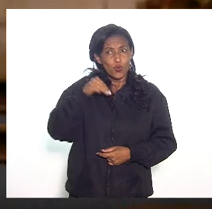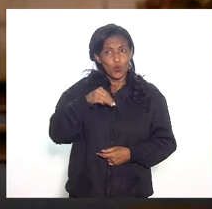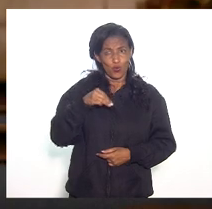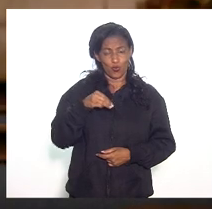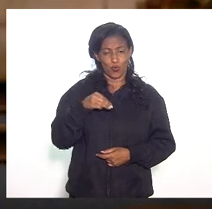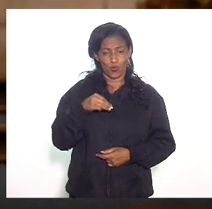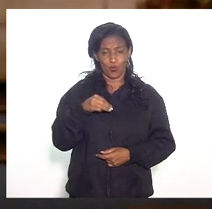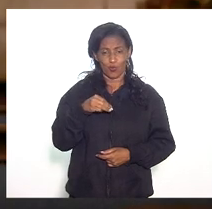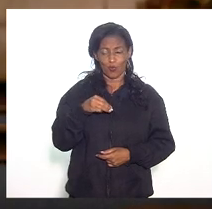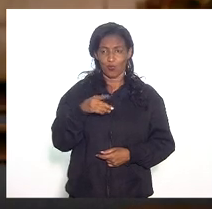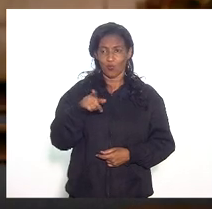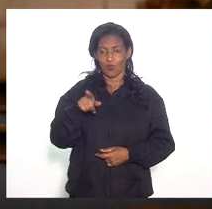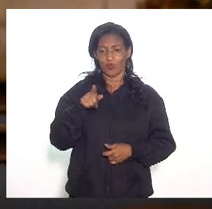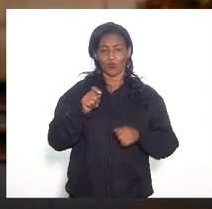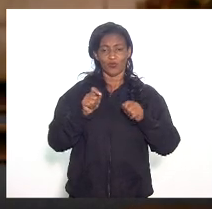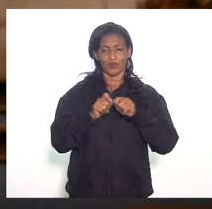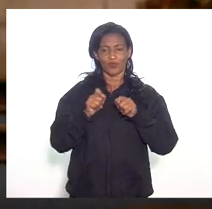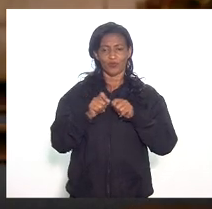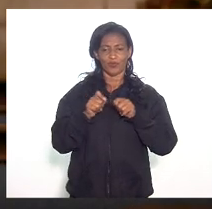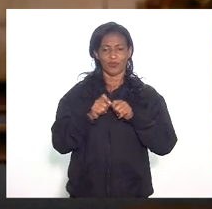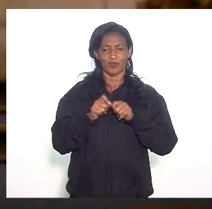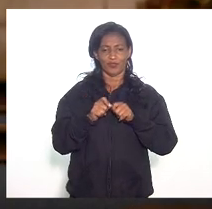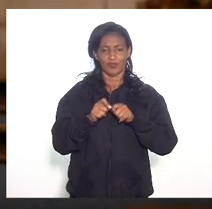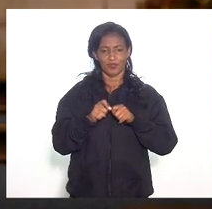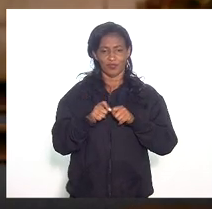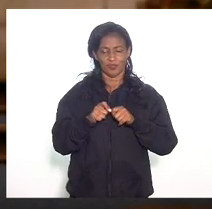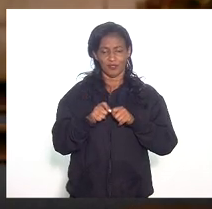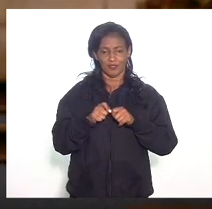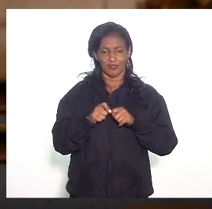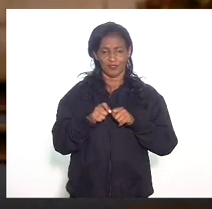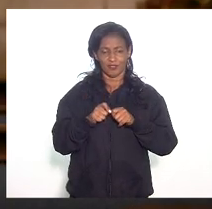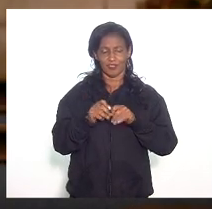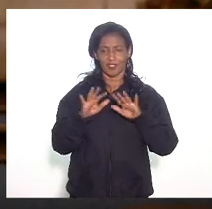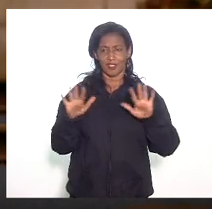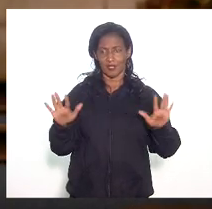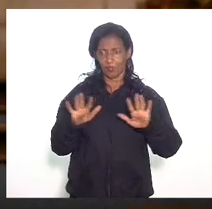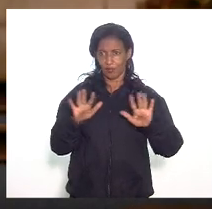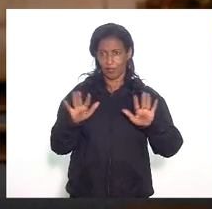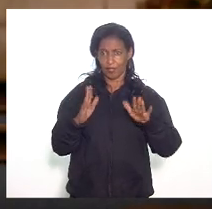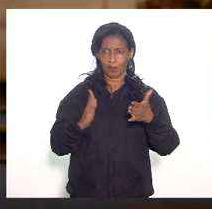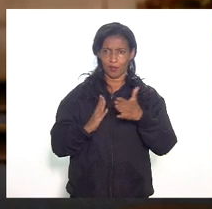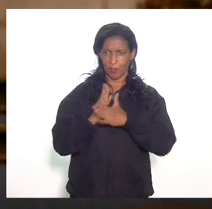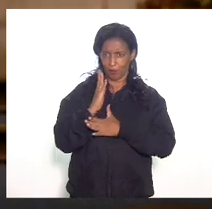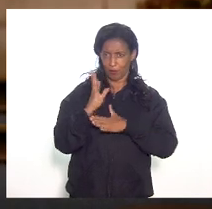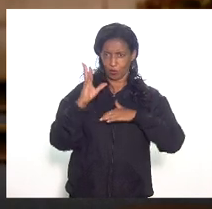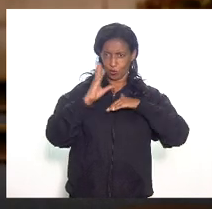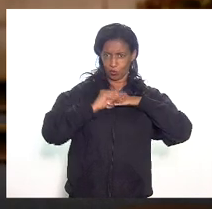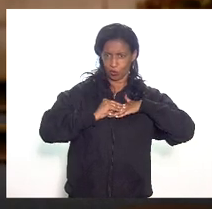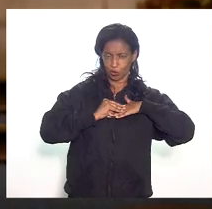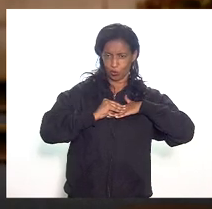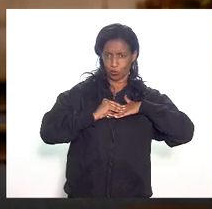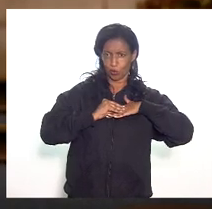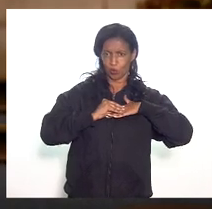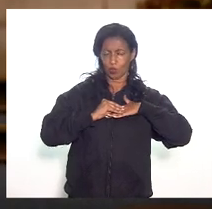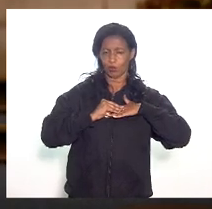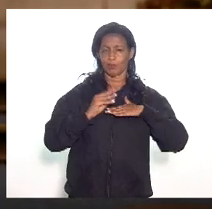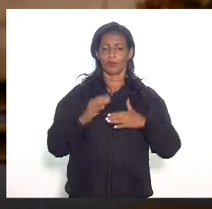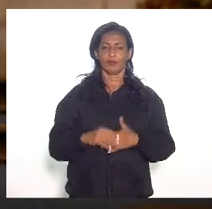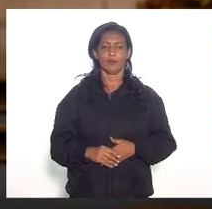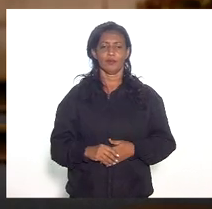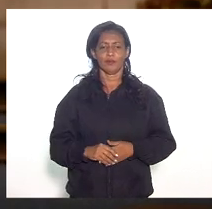vai fazer tá bom então ficamos aprovado substitutivo salvo destaques